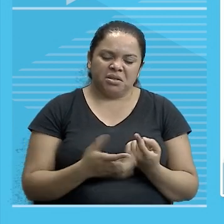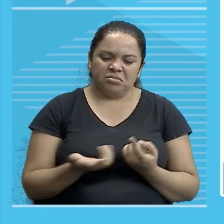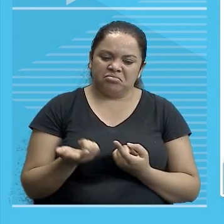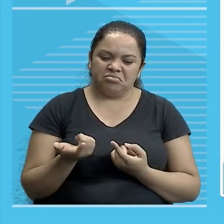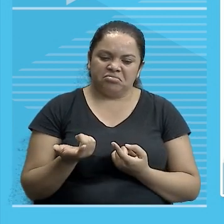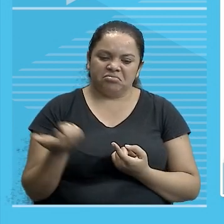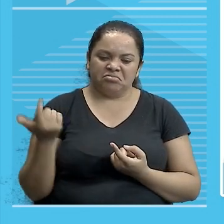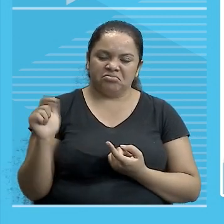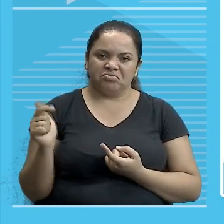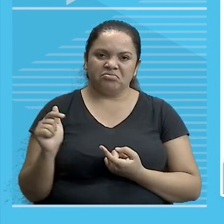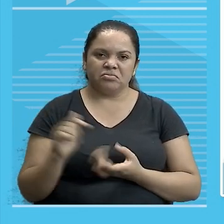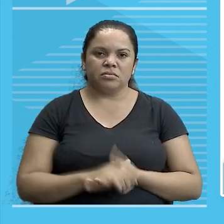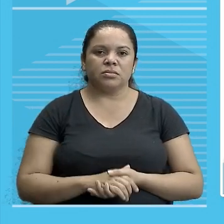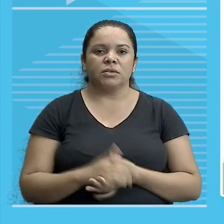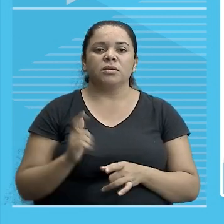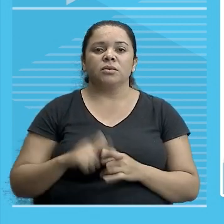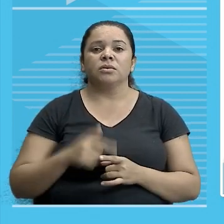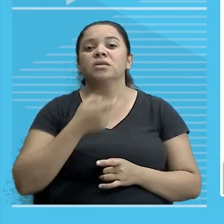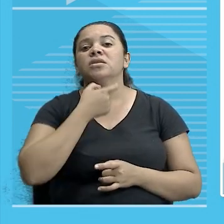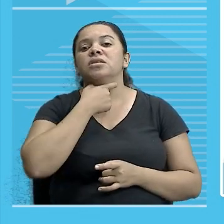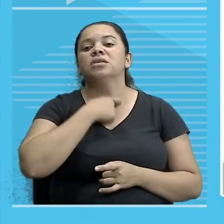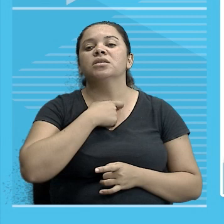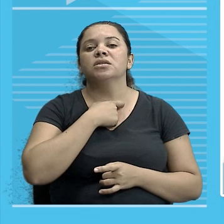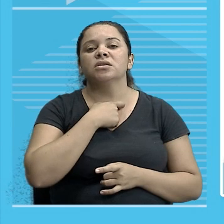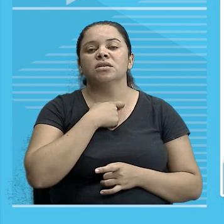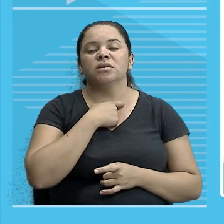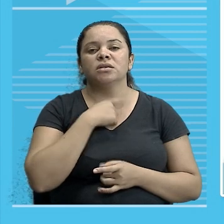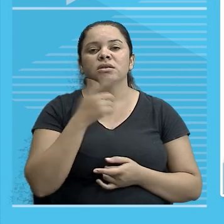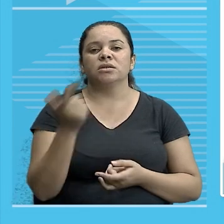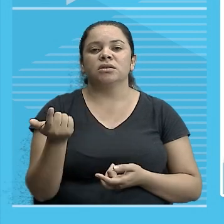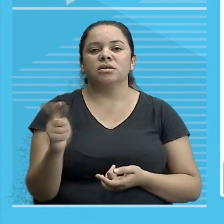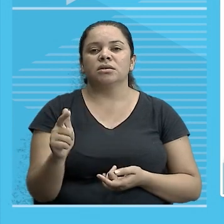estrutura preparada, adaptada, melhorada,